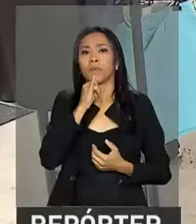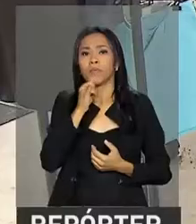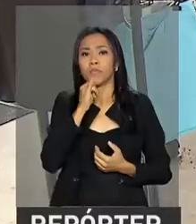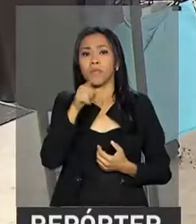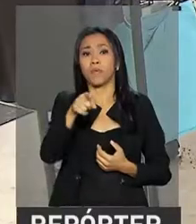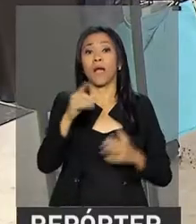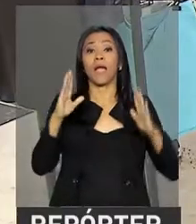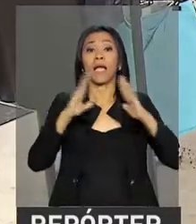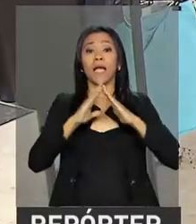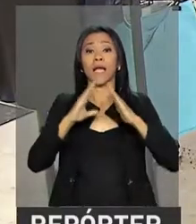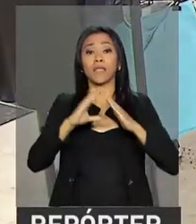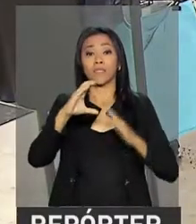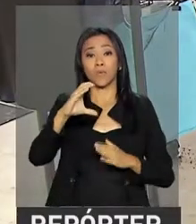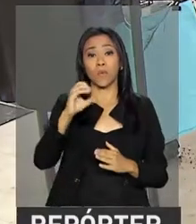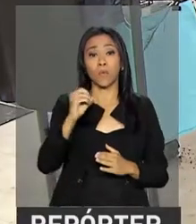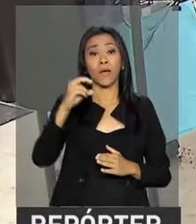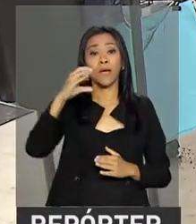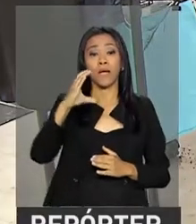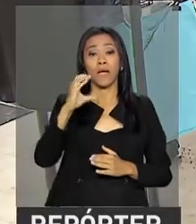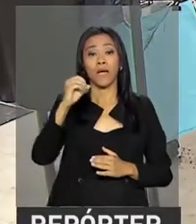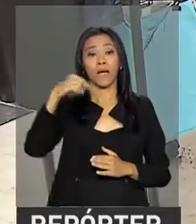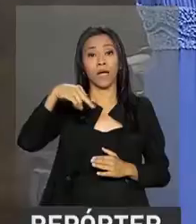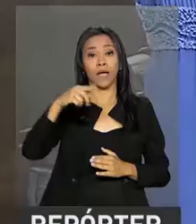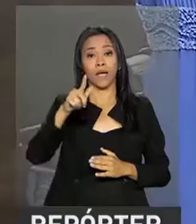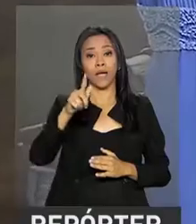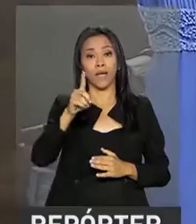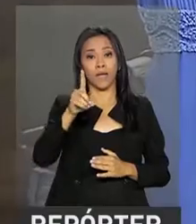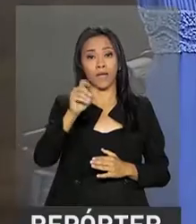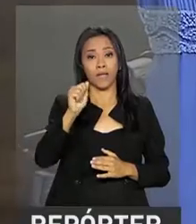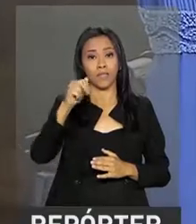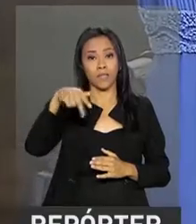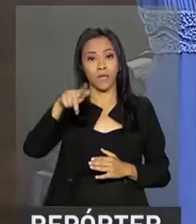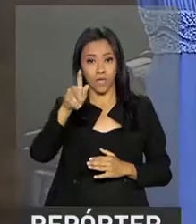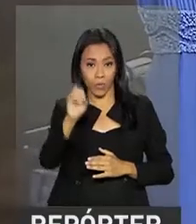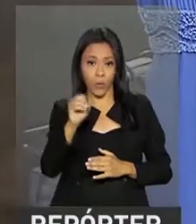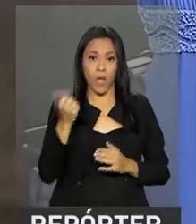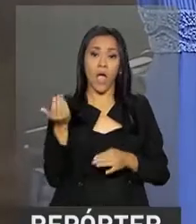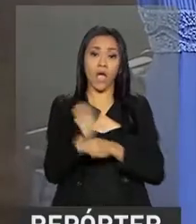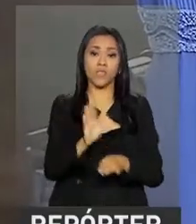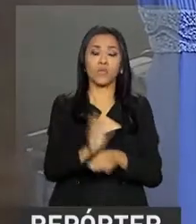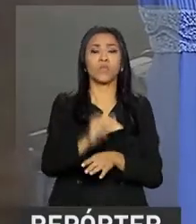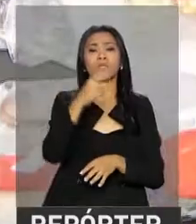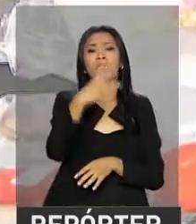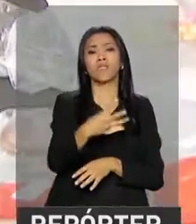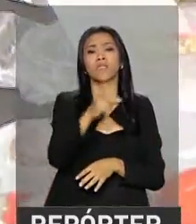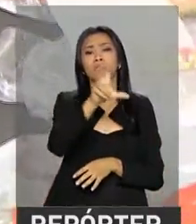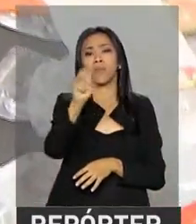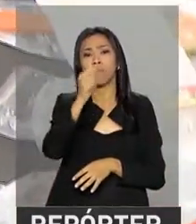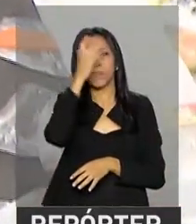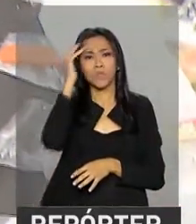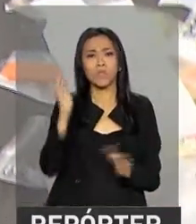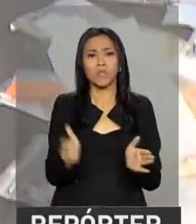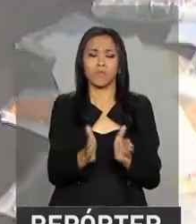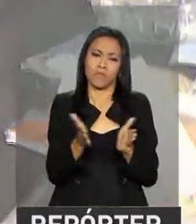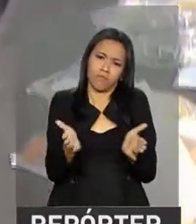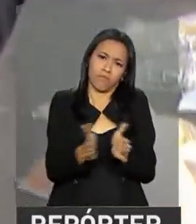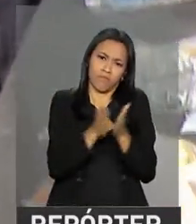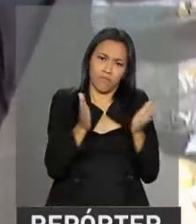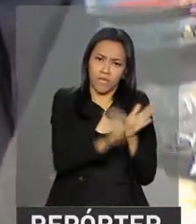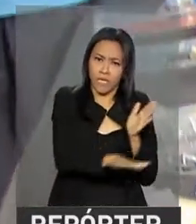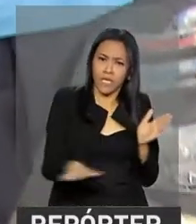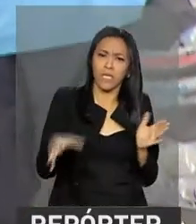candango é uma delas local ajuda cerca de 350 pessoas carentes entre idosos e